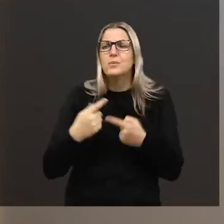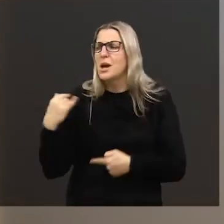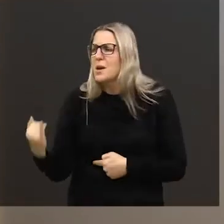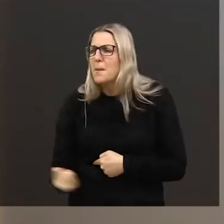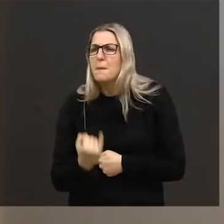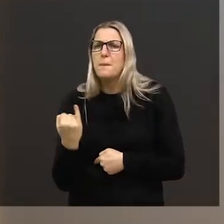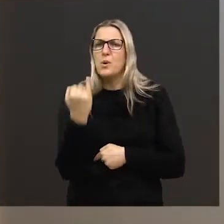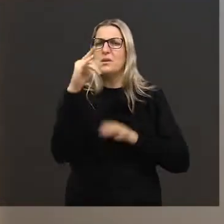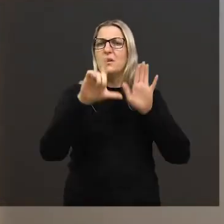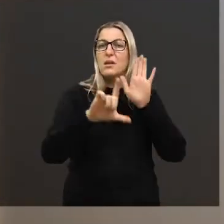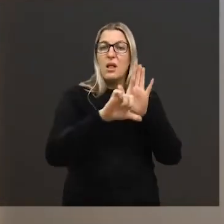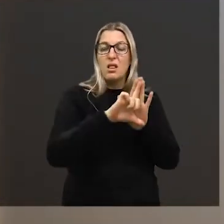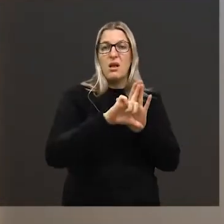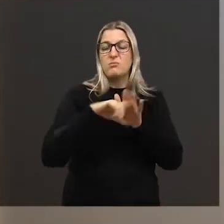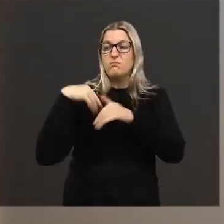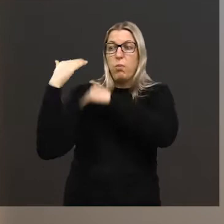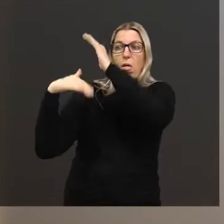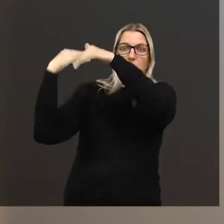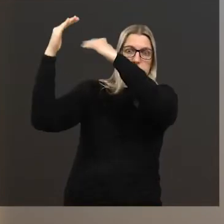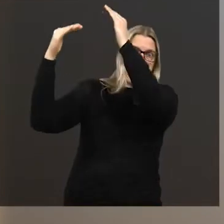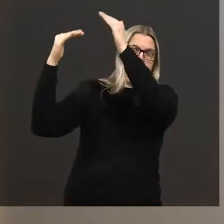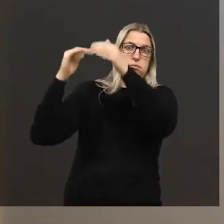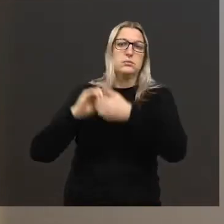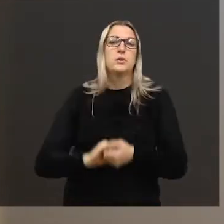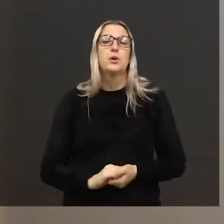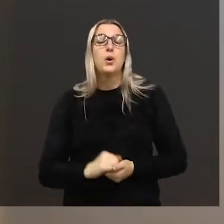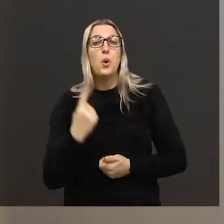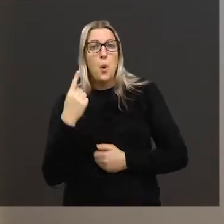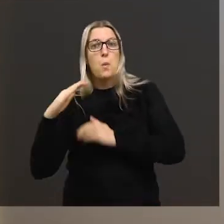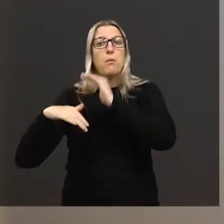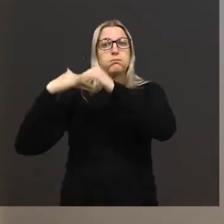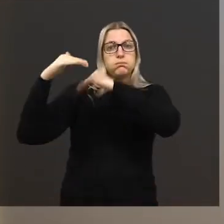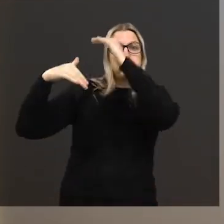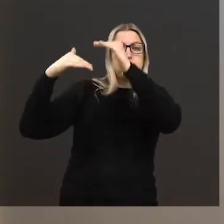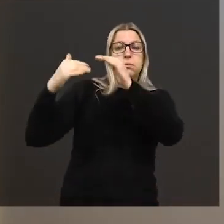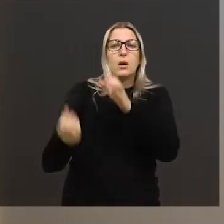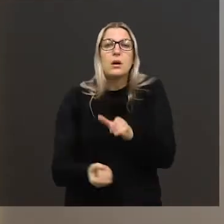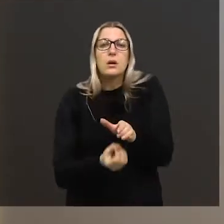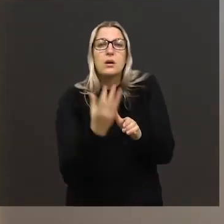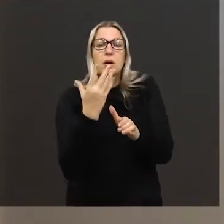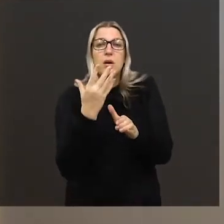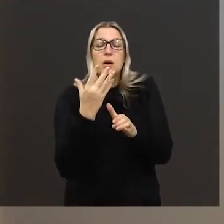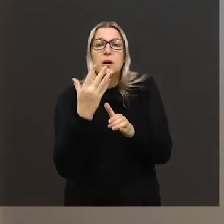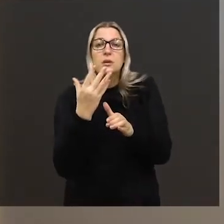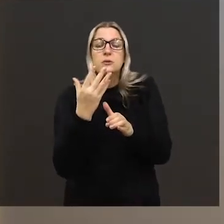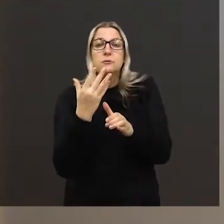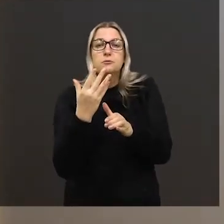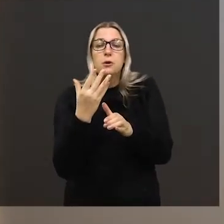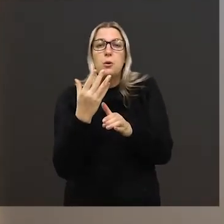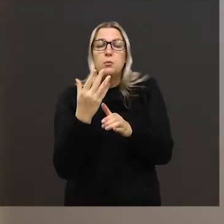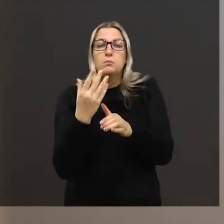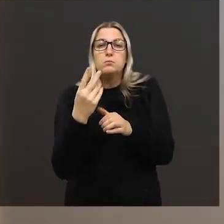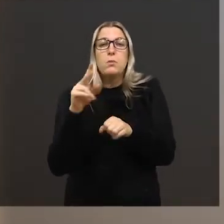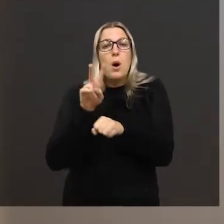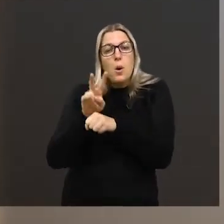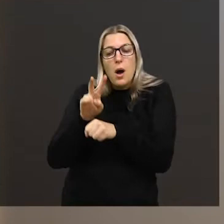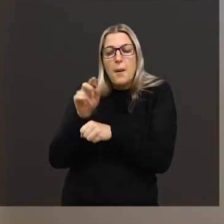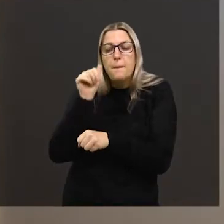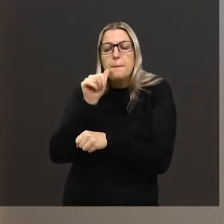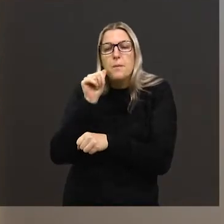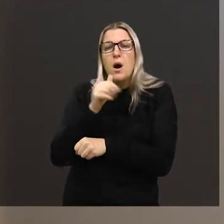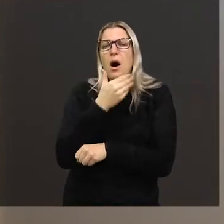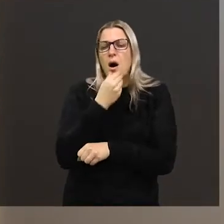sim, porque é uma lei que trouxe uma série de avanços, né? Um dos avanços foi a criação da medida protetiva. A